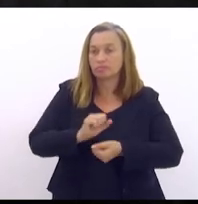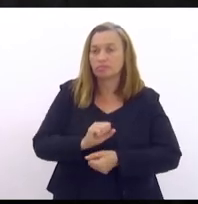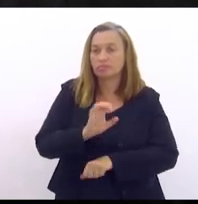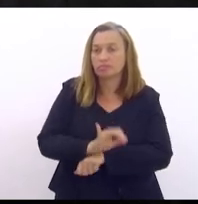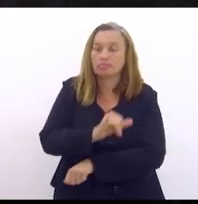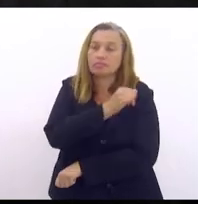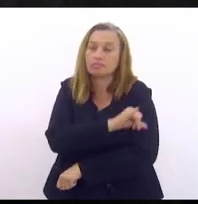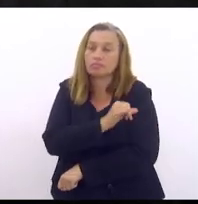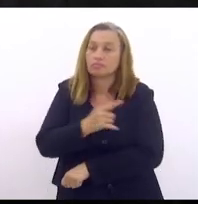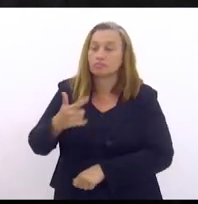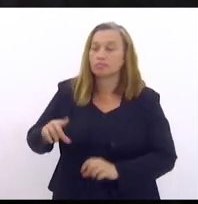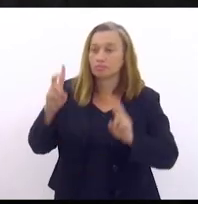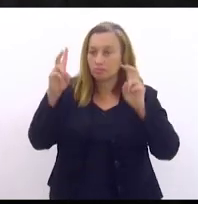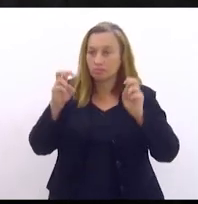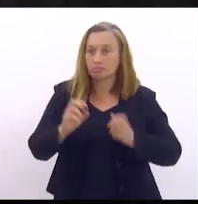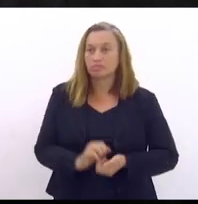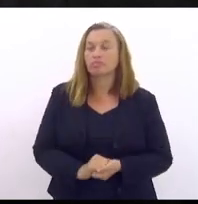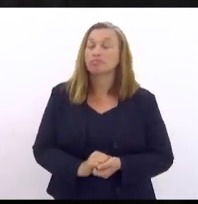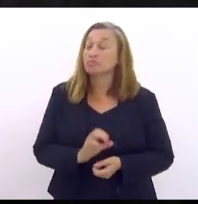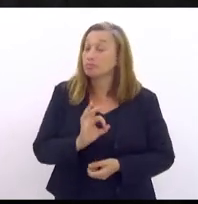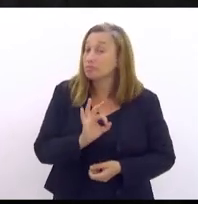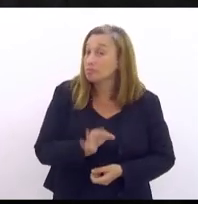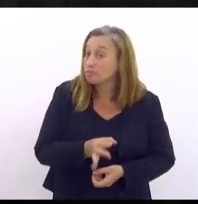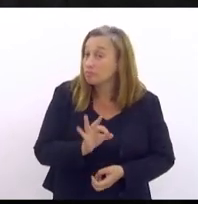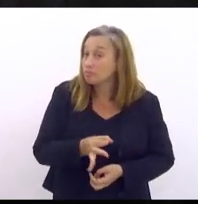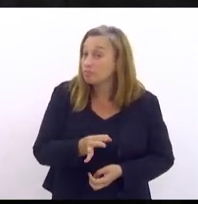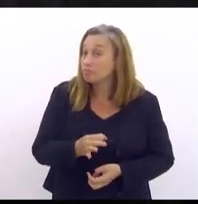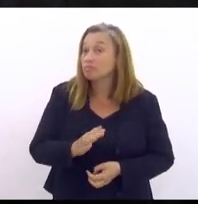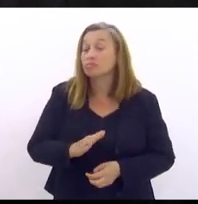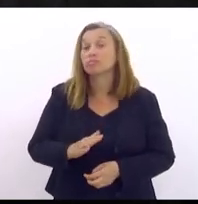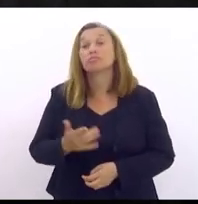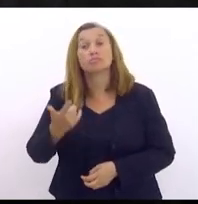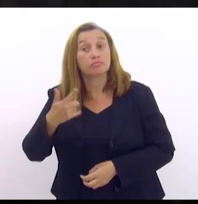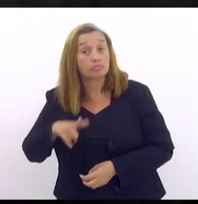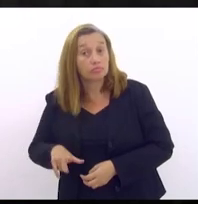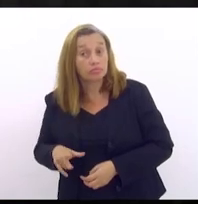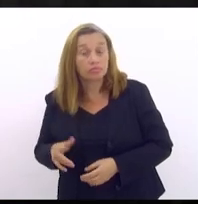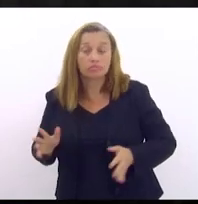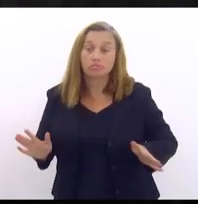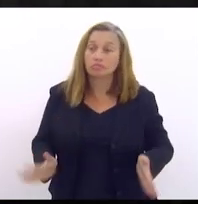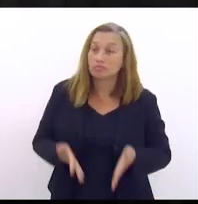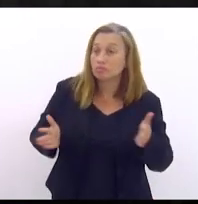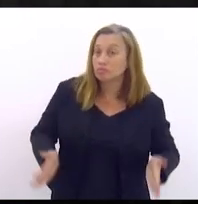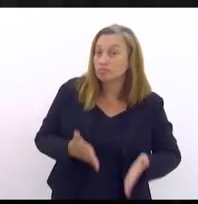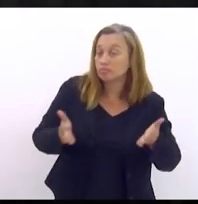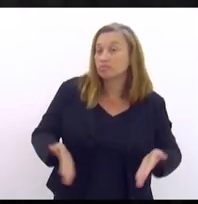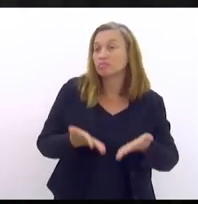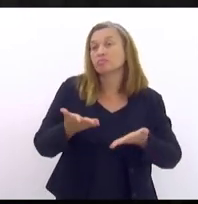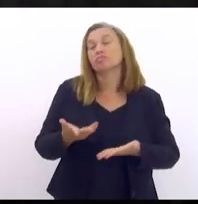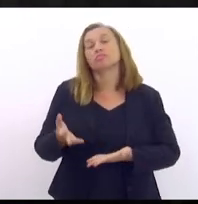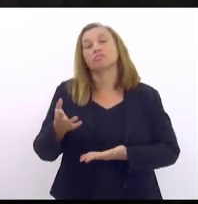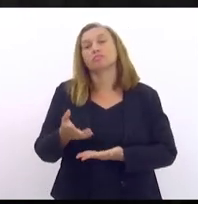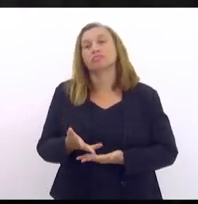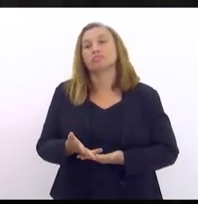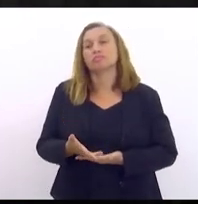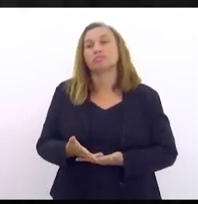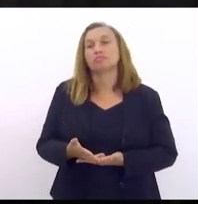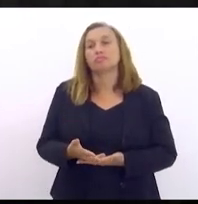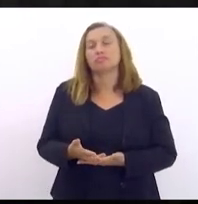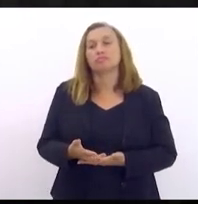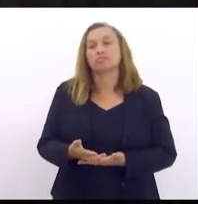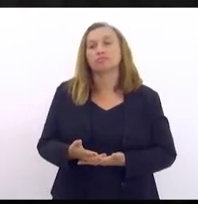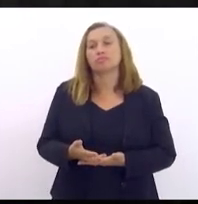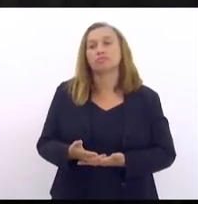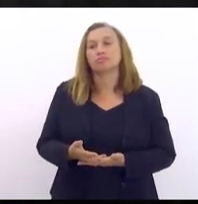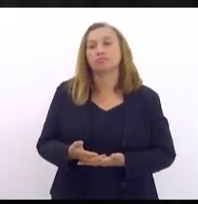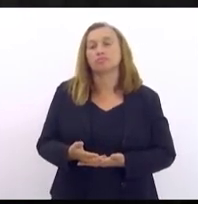outras providências, justamente para, mais uma vez, incentivar e dar nome.